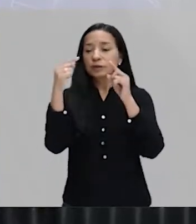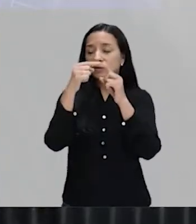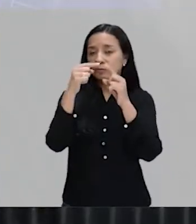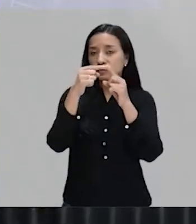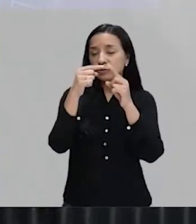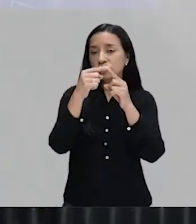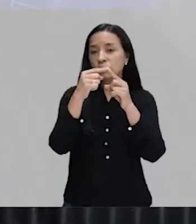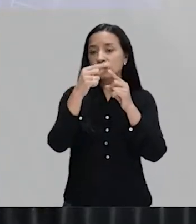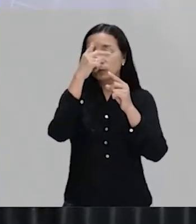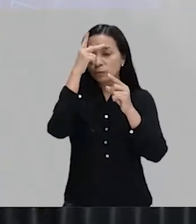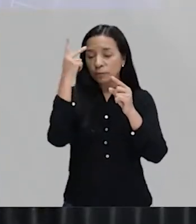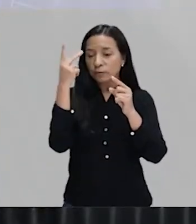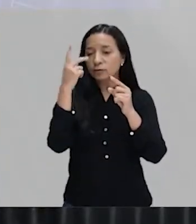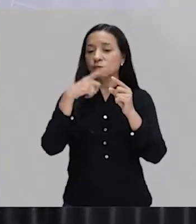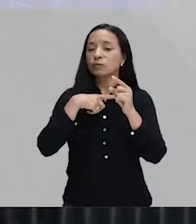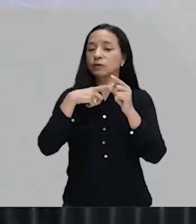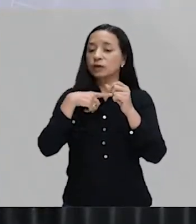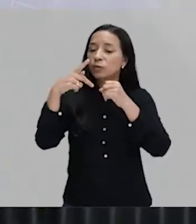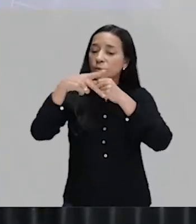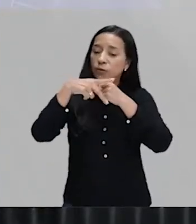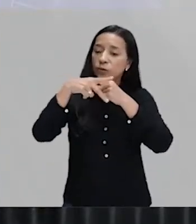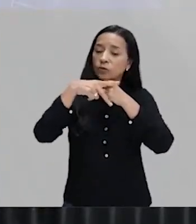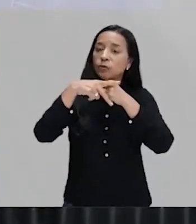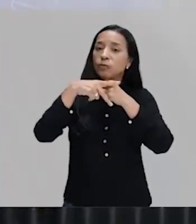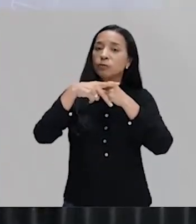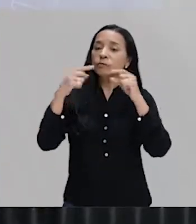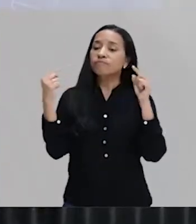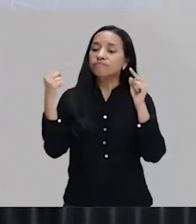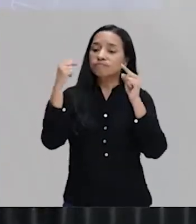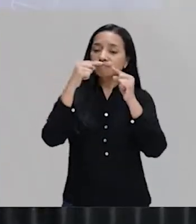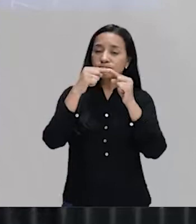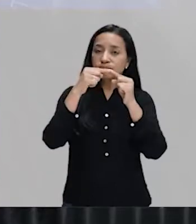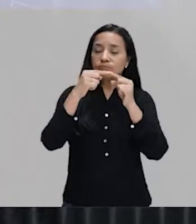gramatical, nós vamos ter um pronome possessivo correspondente.